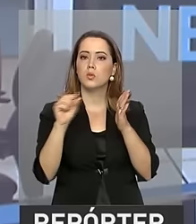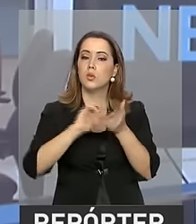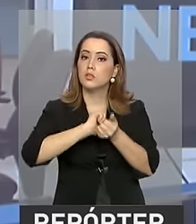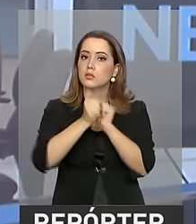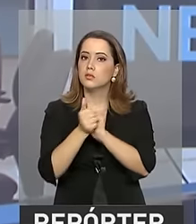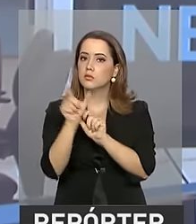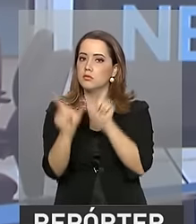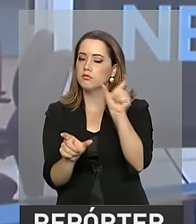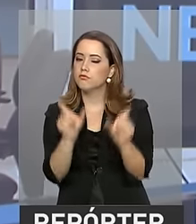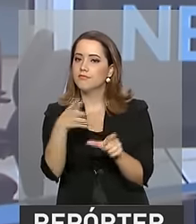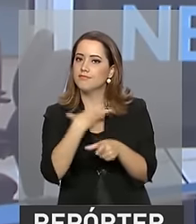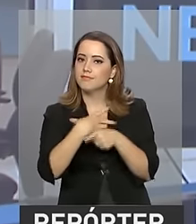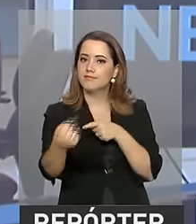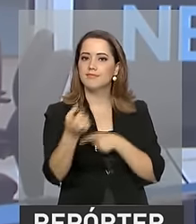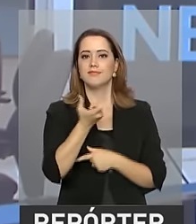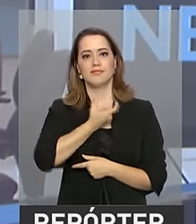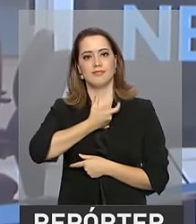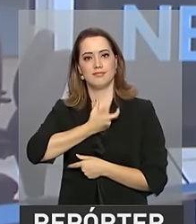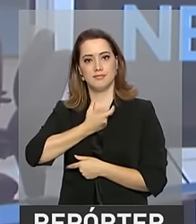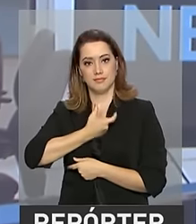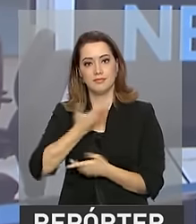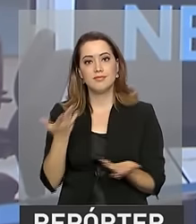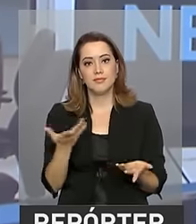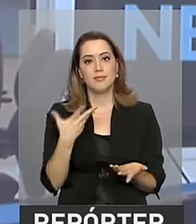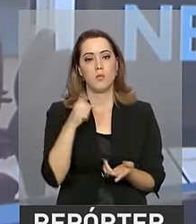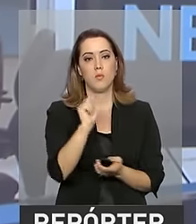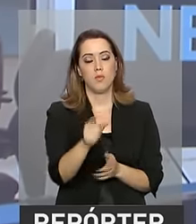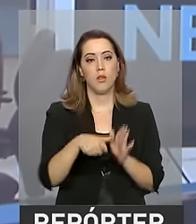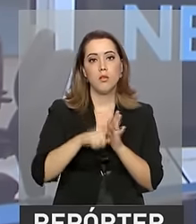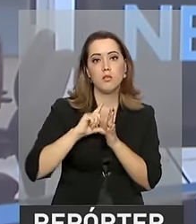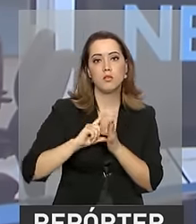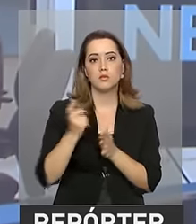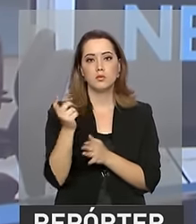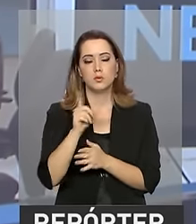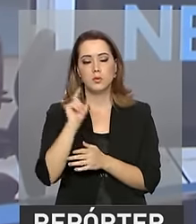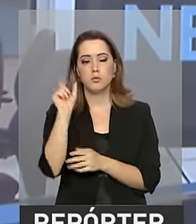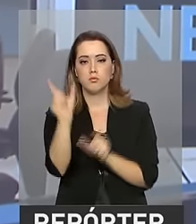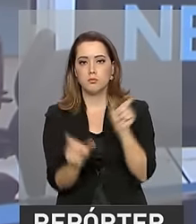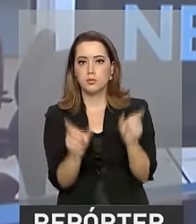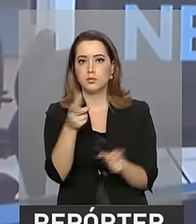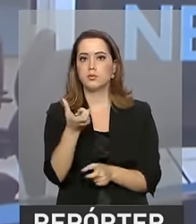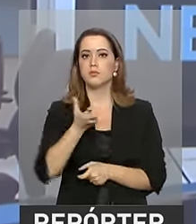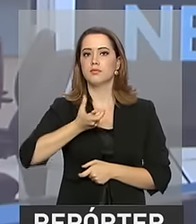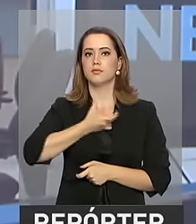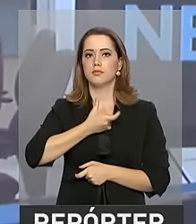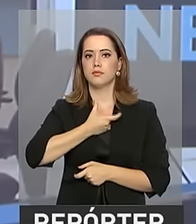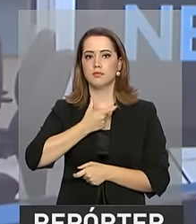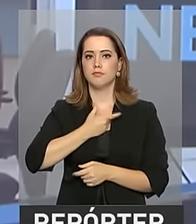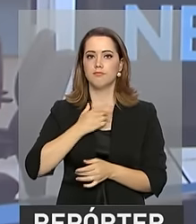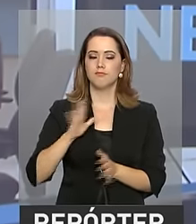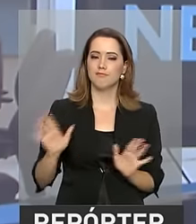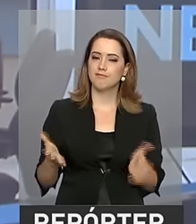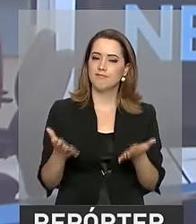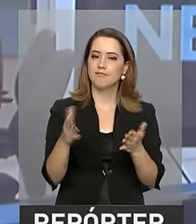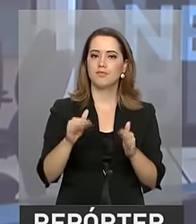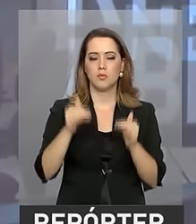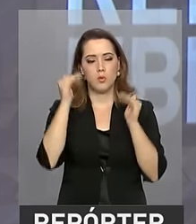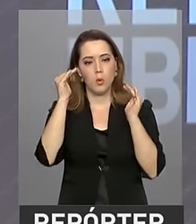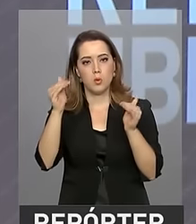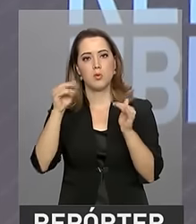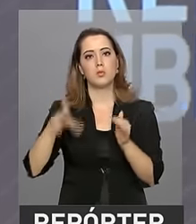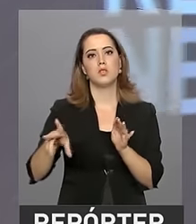Planalto atletas e medalhistas olímpicos antes os medalhistas foram homenageados no Ministério da